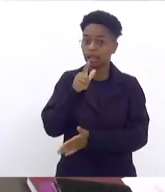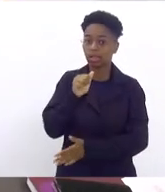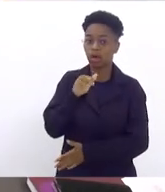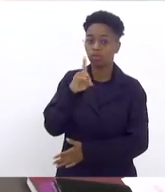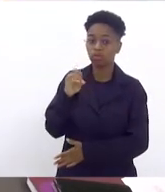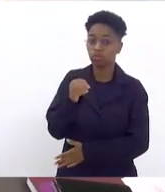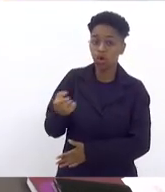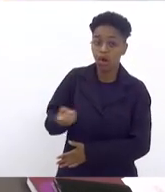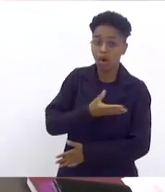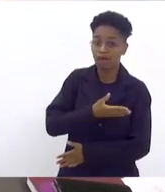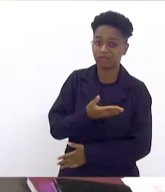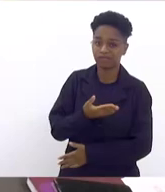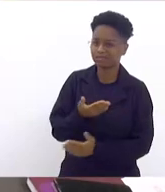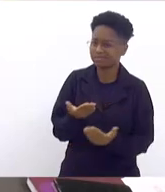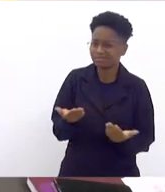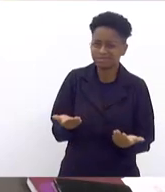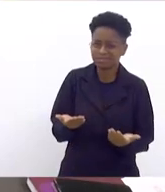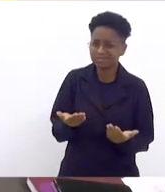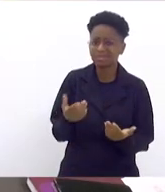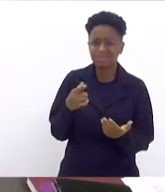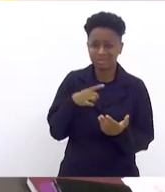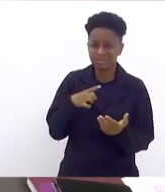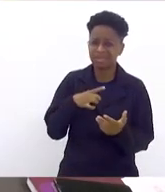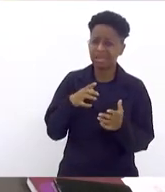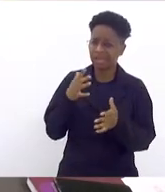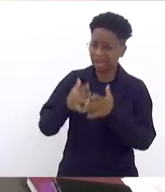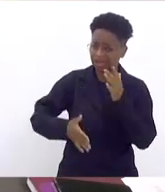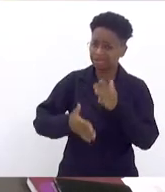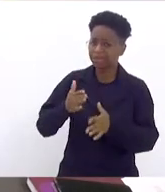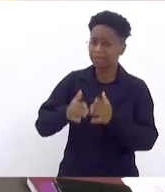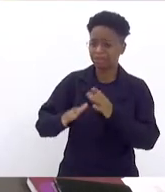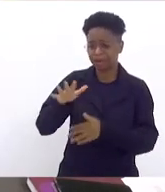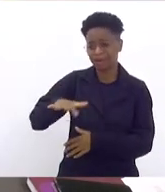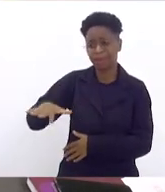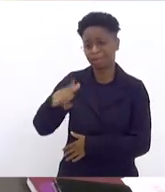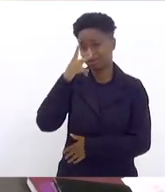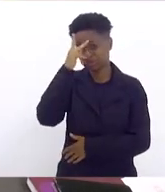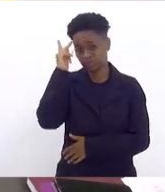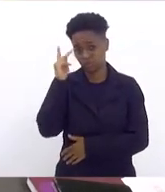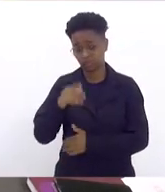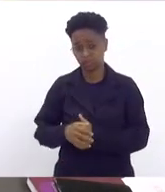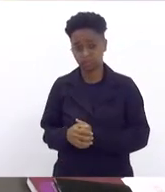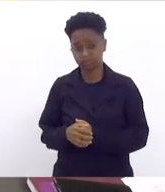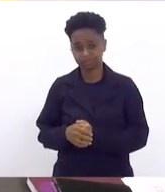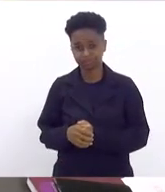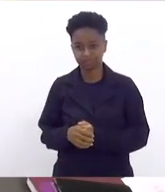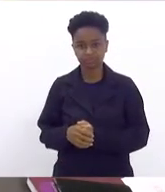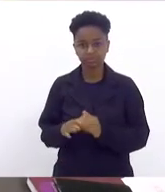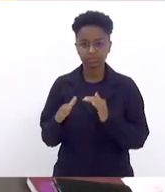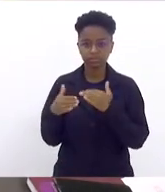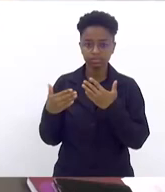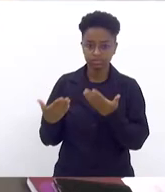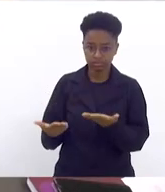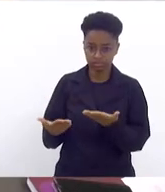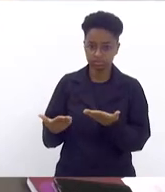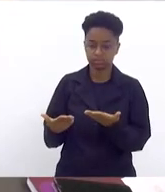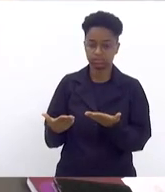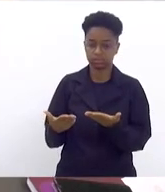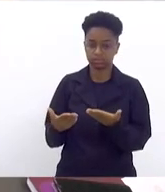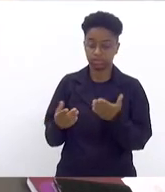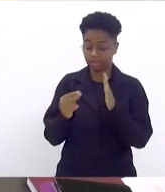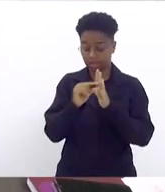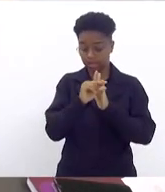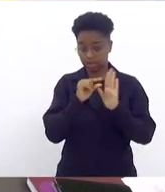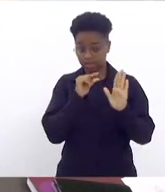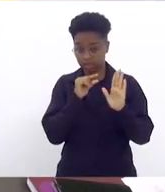atualizado, e isso causa todo o transtorno do mundo para aquelas pessoas. Então, na linha